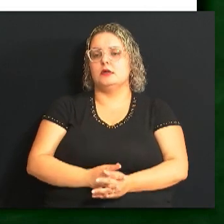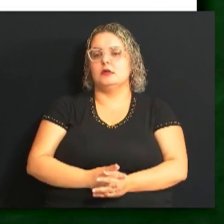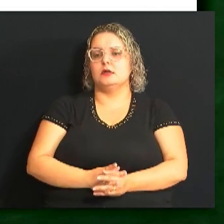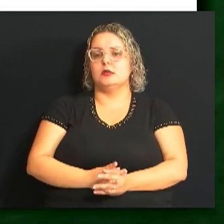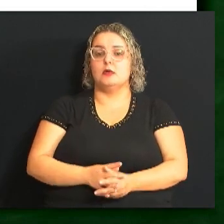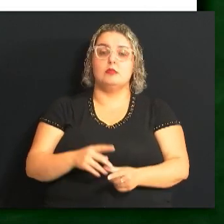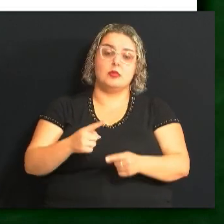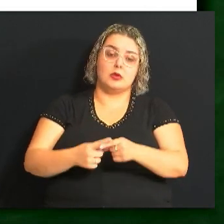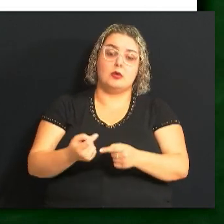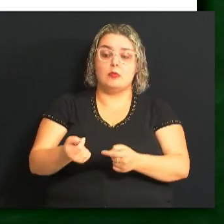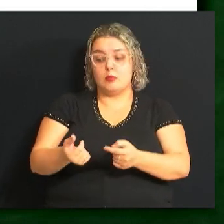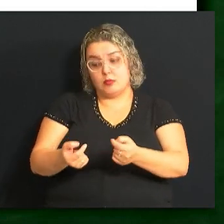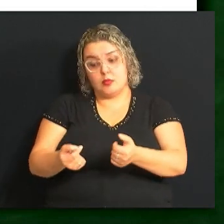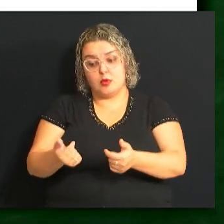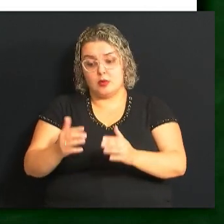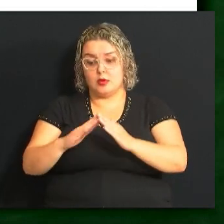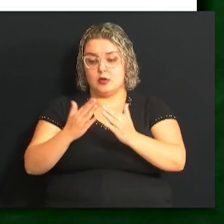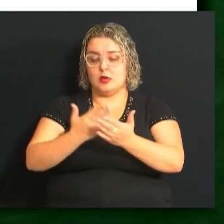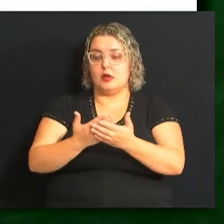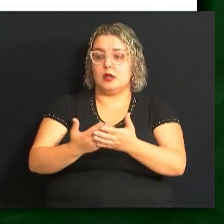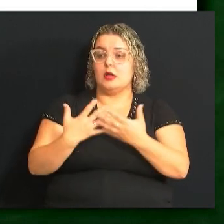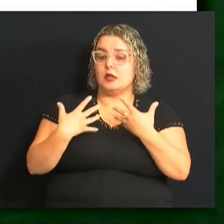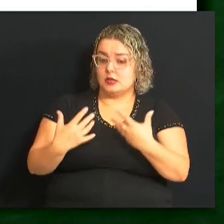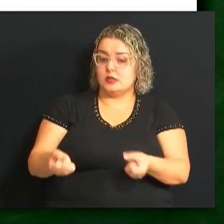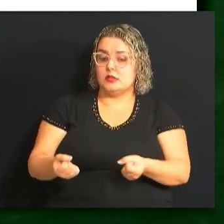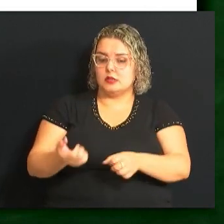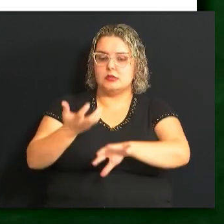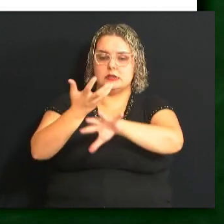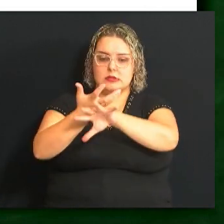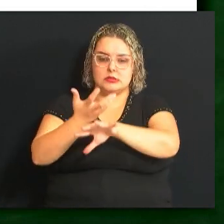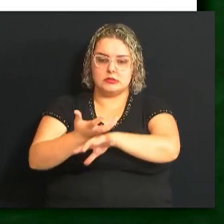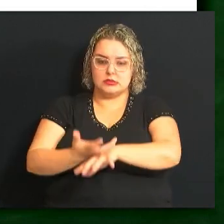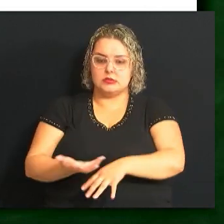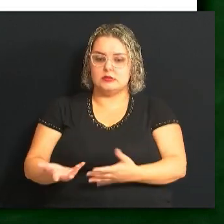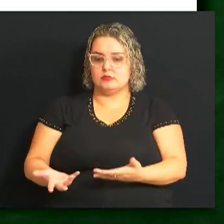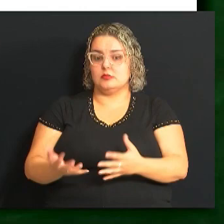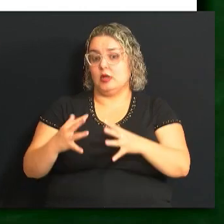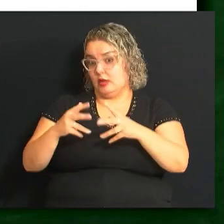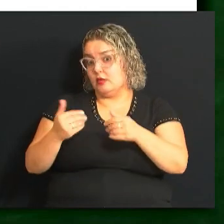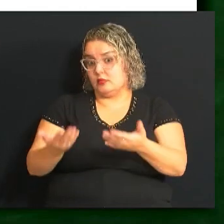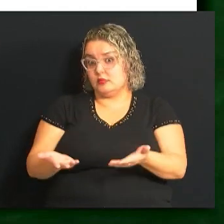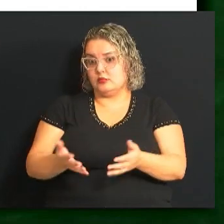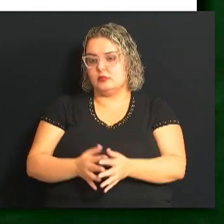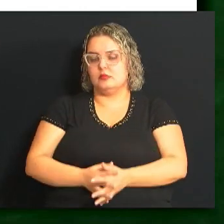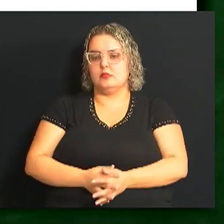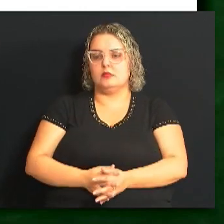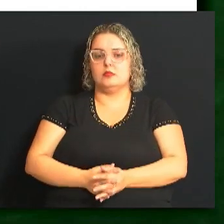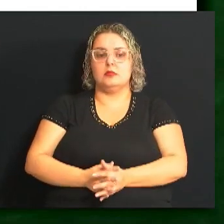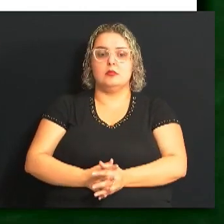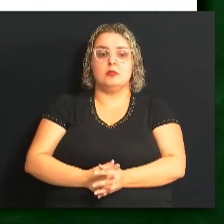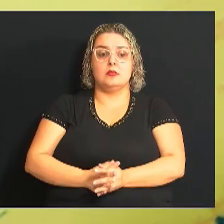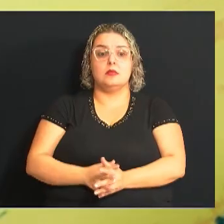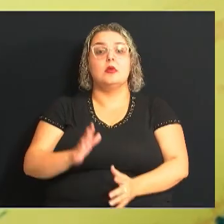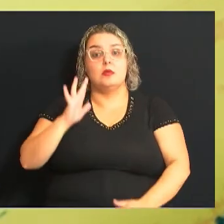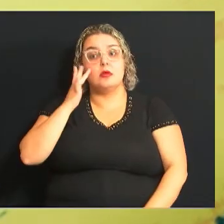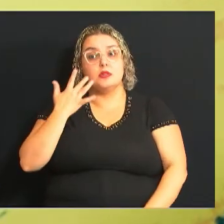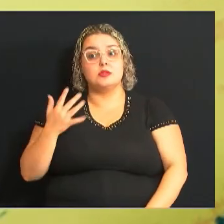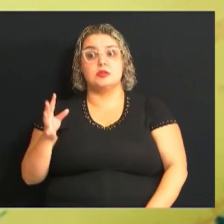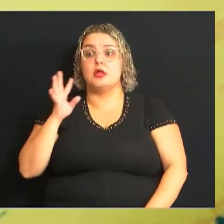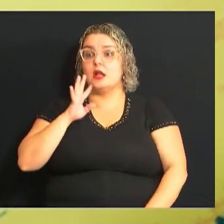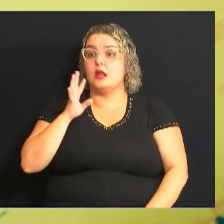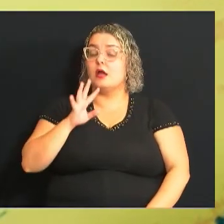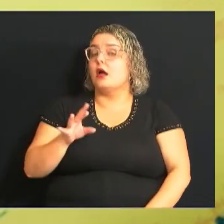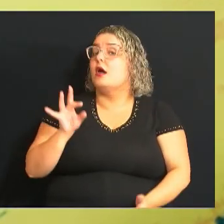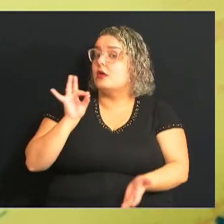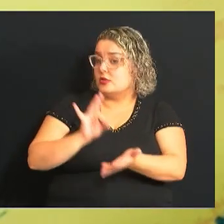poucas escolas ainda aderem a essa disciplina e tudo mais, porque eu achei realmente muito legal, muito bacana